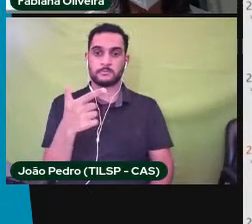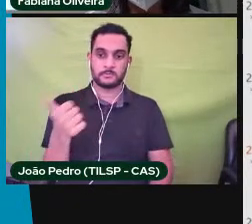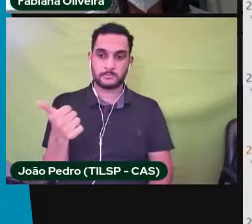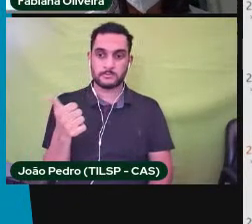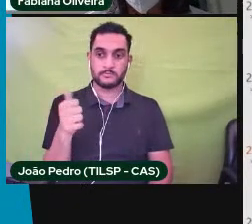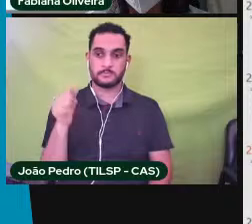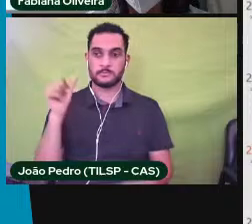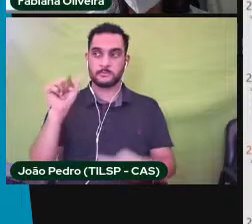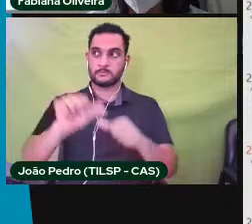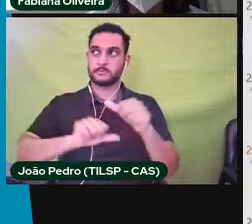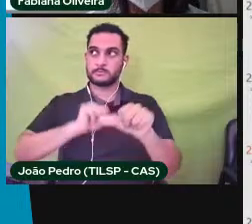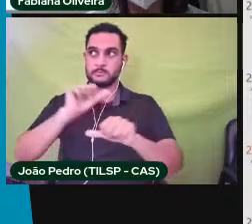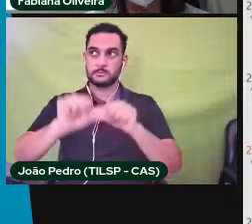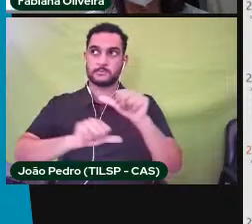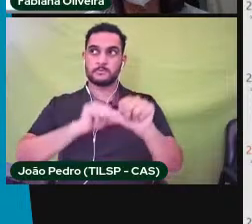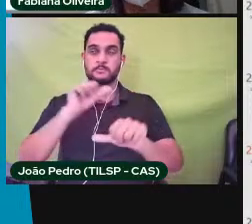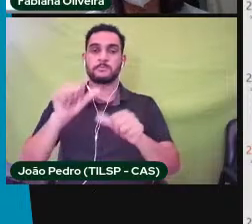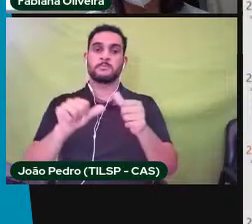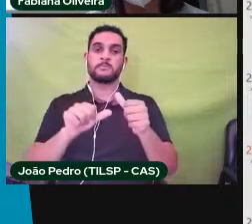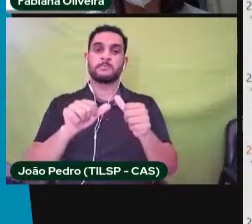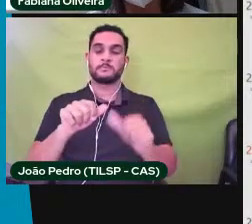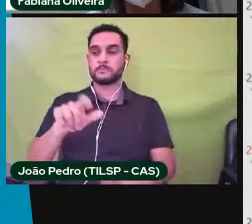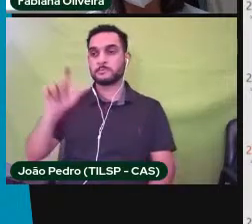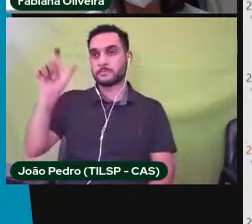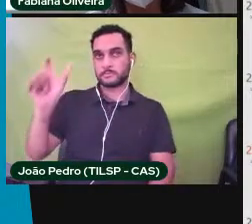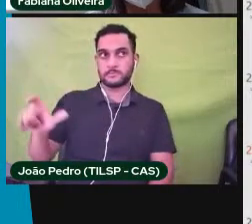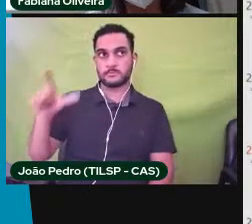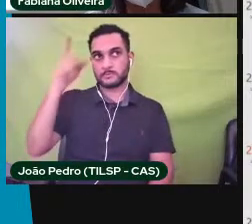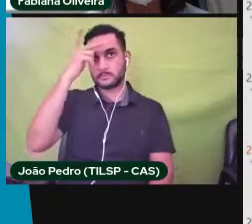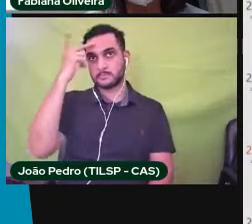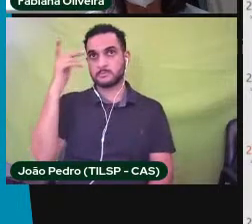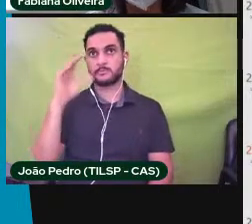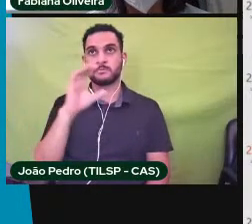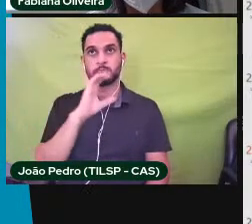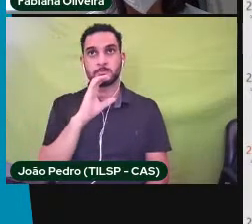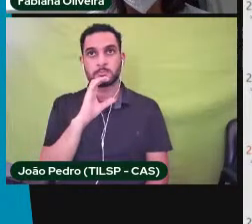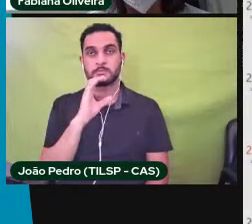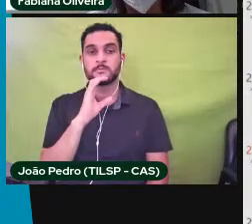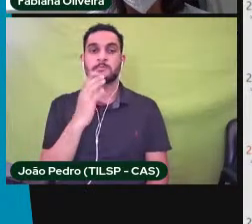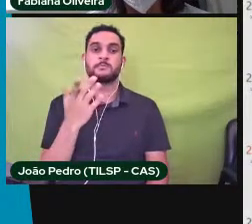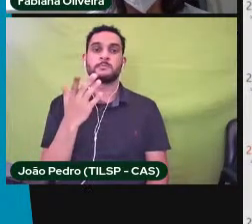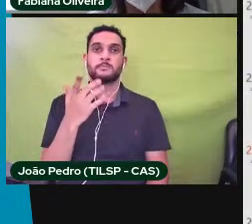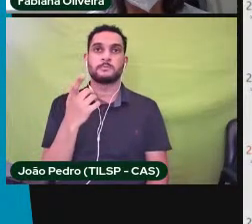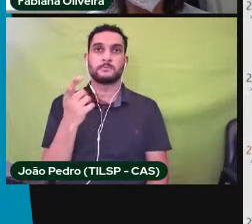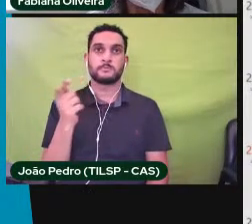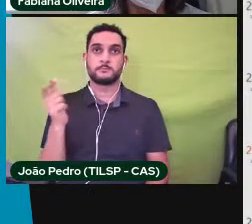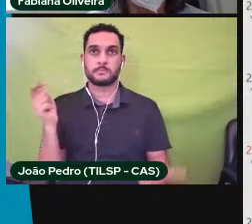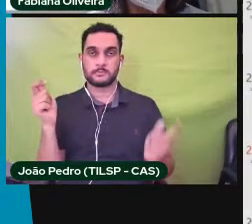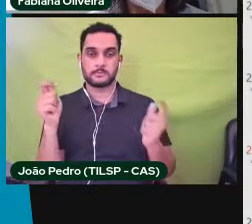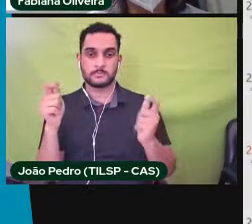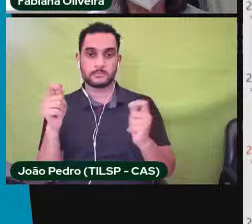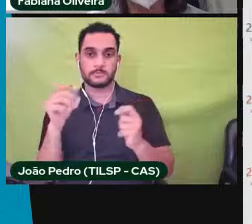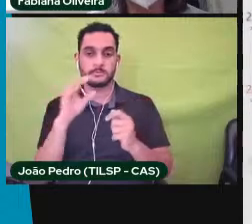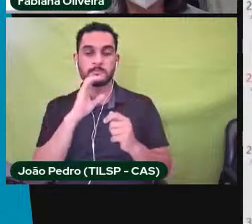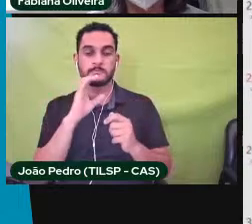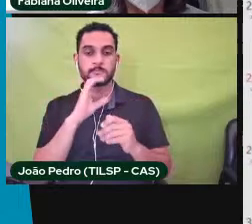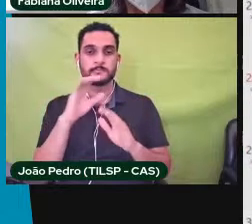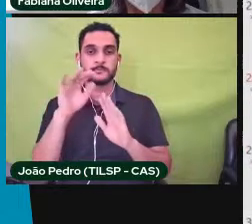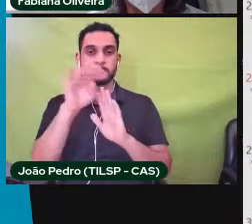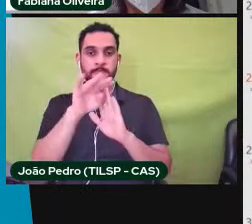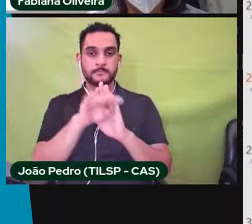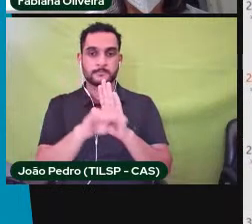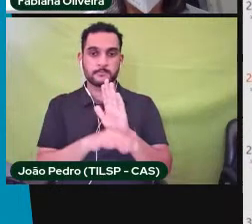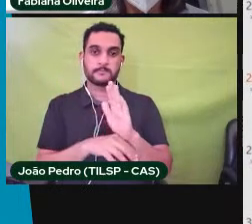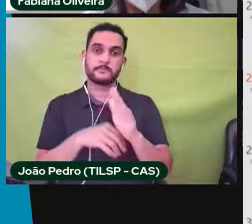Transformar sujeito em um sujeito conhecedor, desse fazer, desse conhecimento sistematizado e